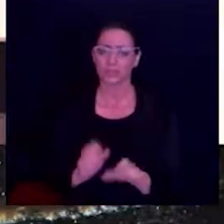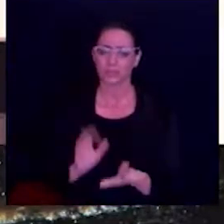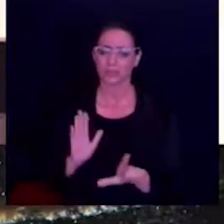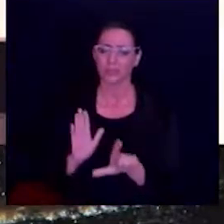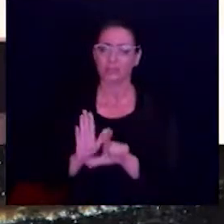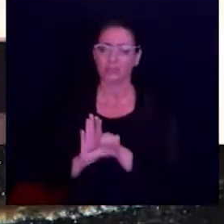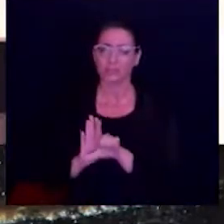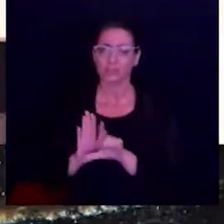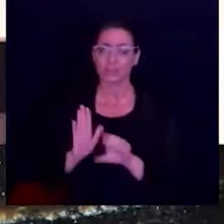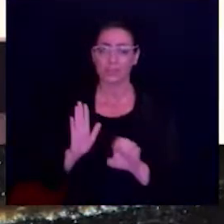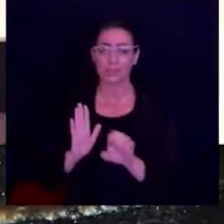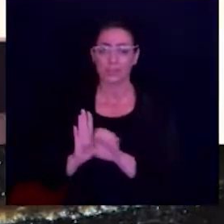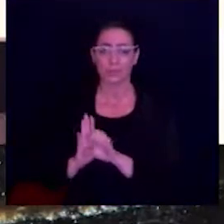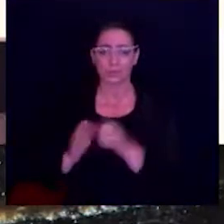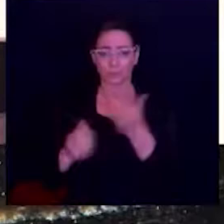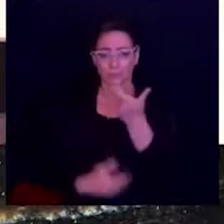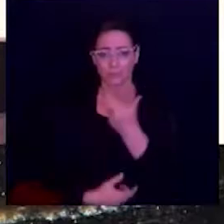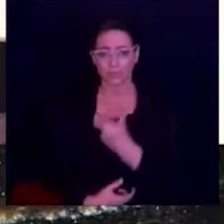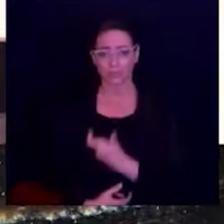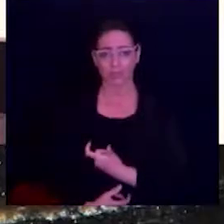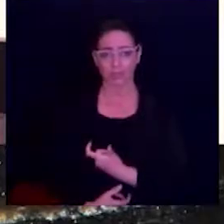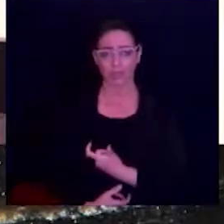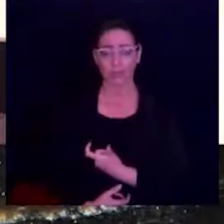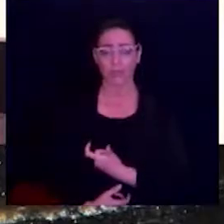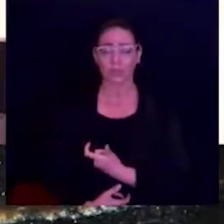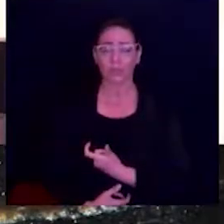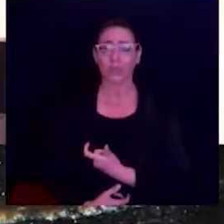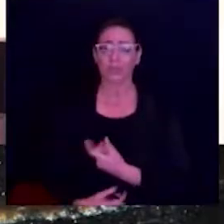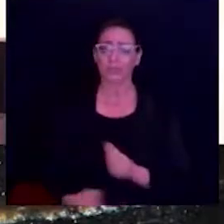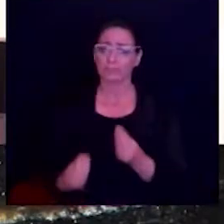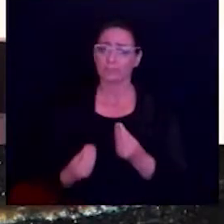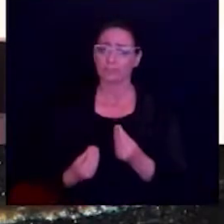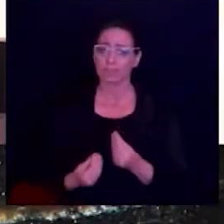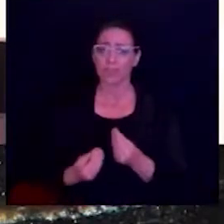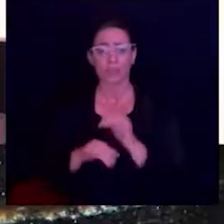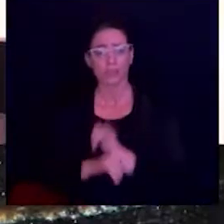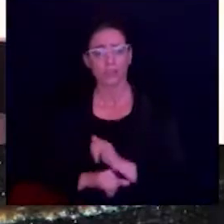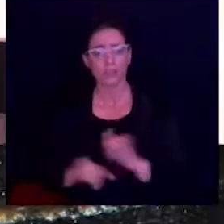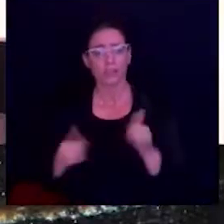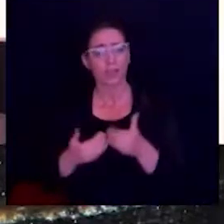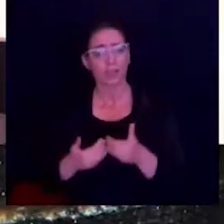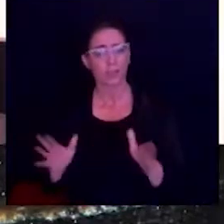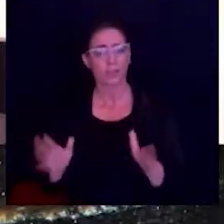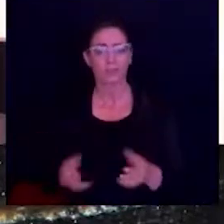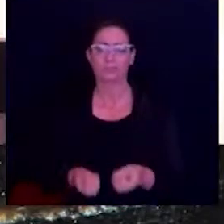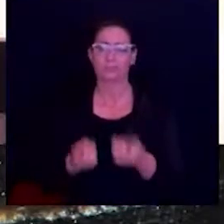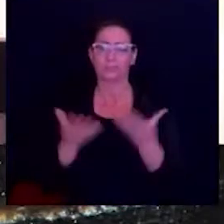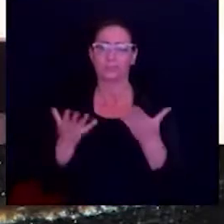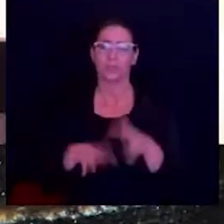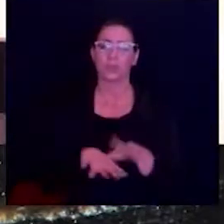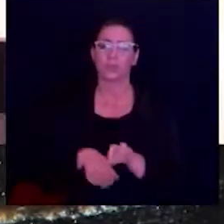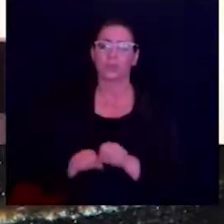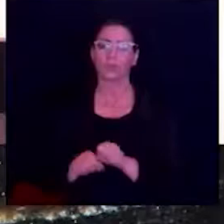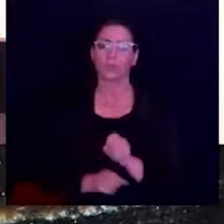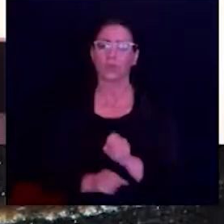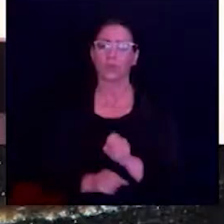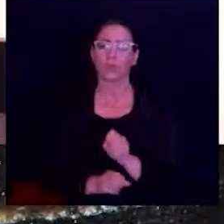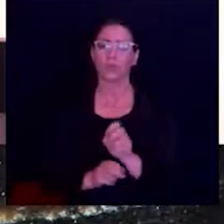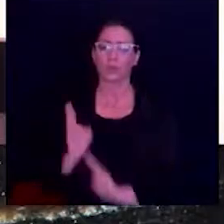estatuto me outorgam, declaro aberta a cerimônia de colação de grau online